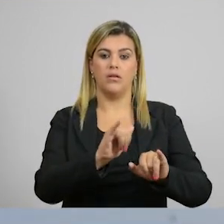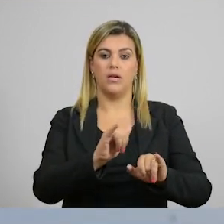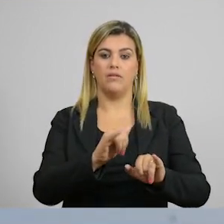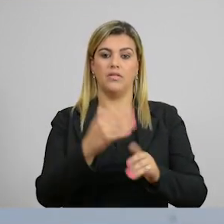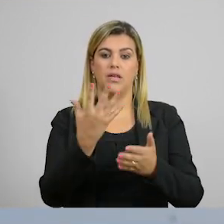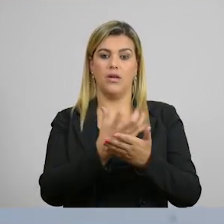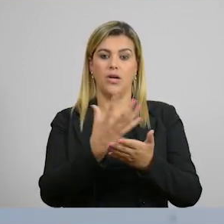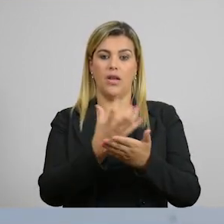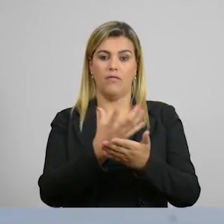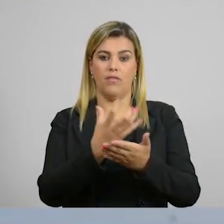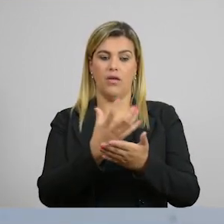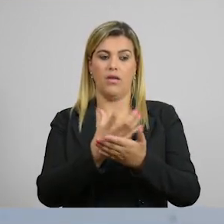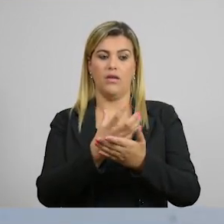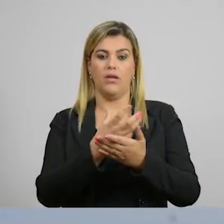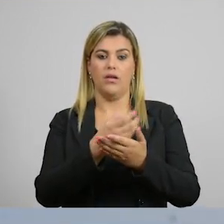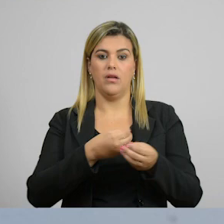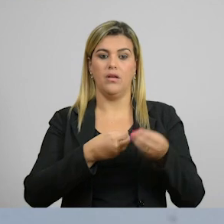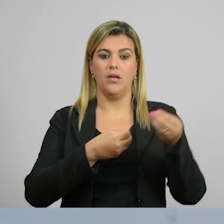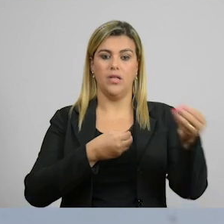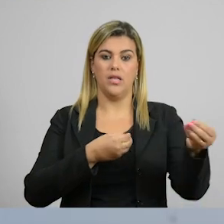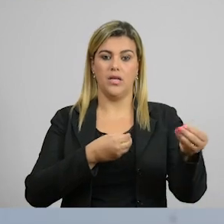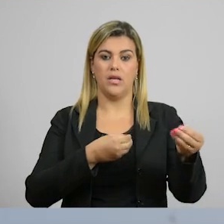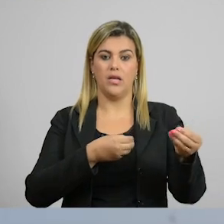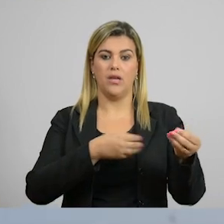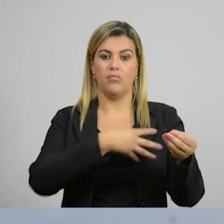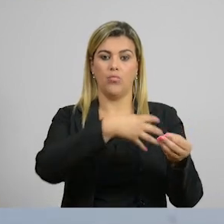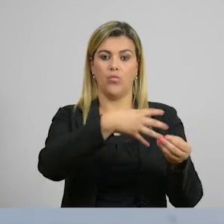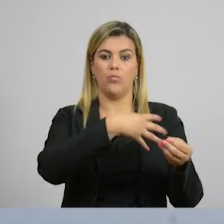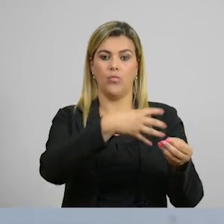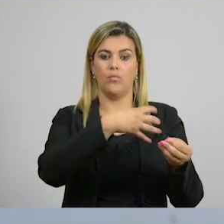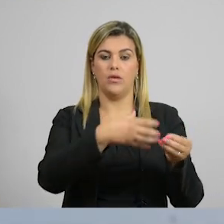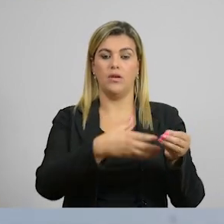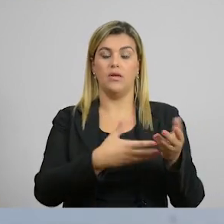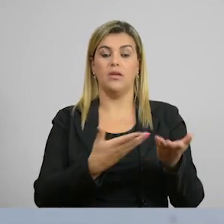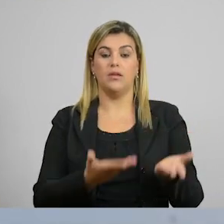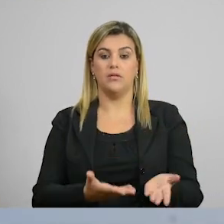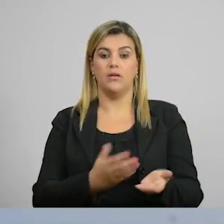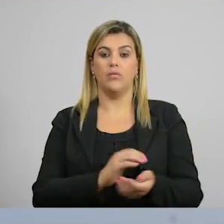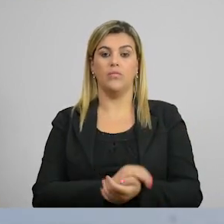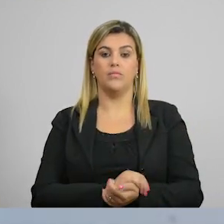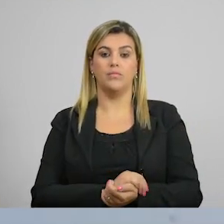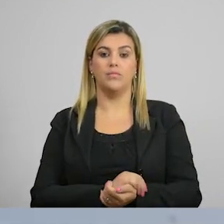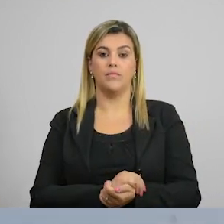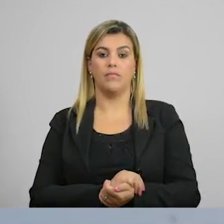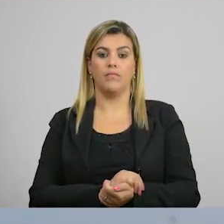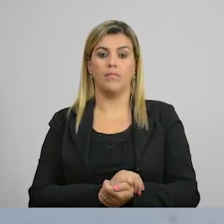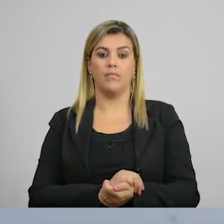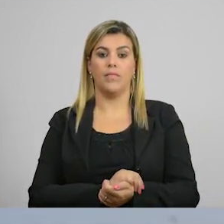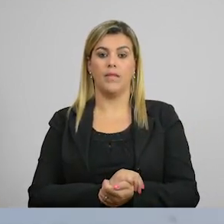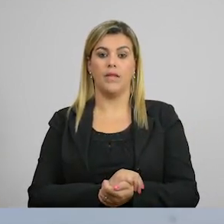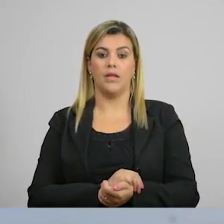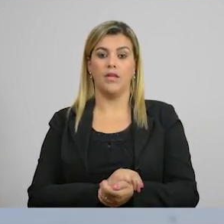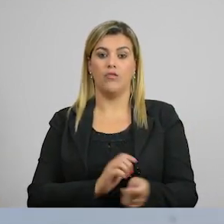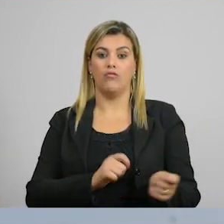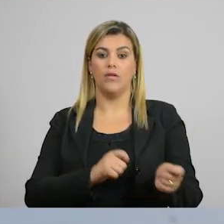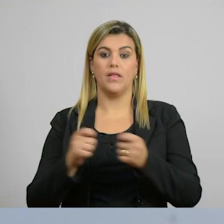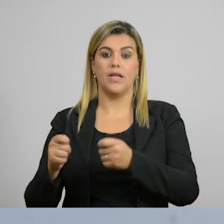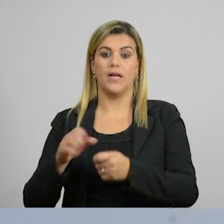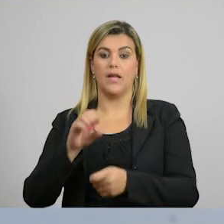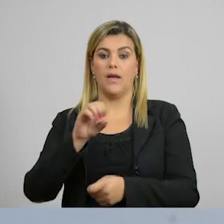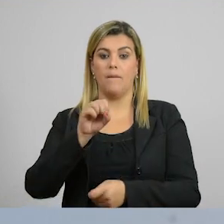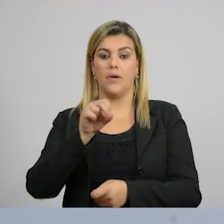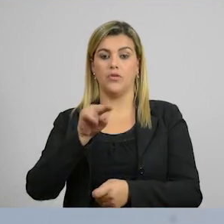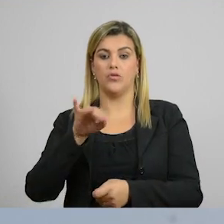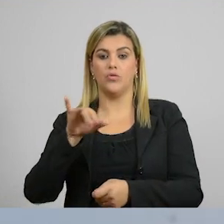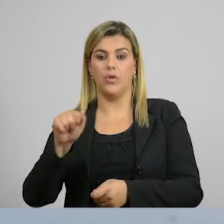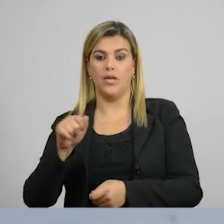repassamos todas as fitas gravadas para tirar os ruídos e eu fui entregar para a Sônia